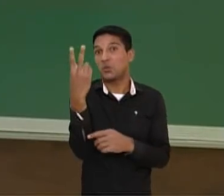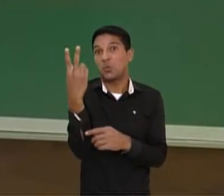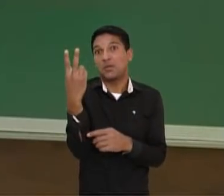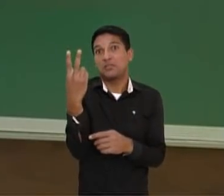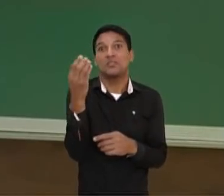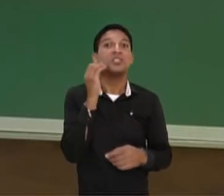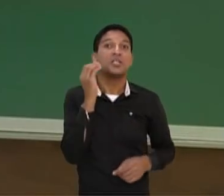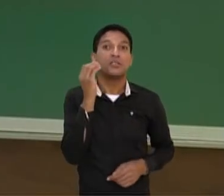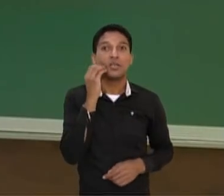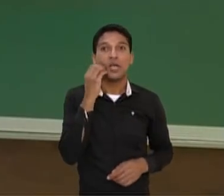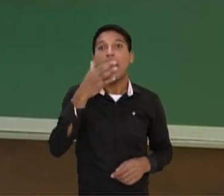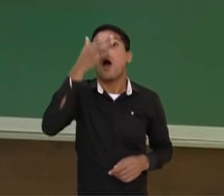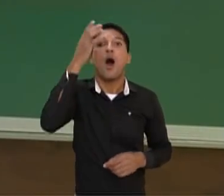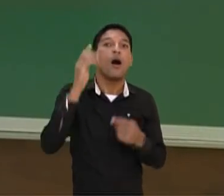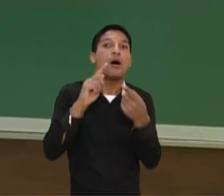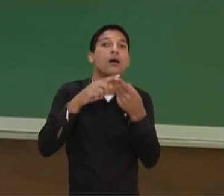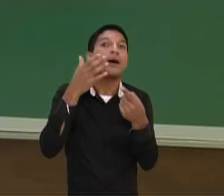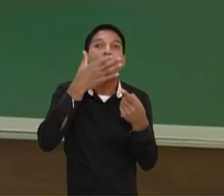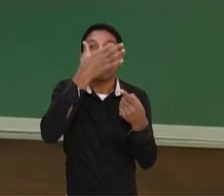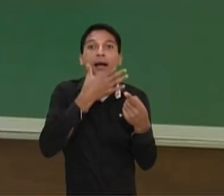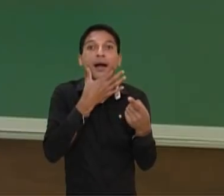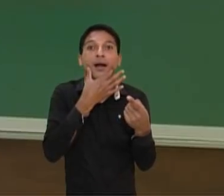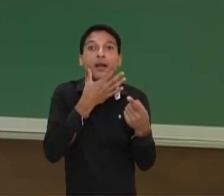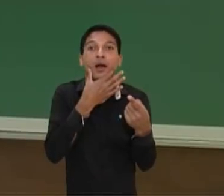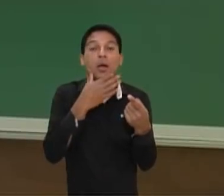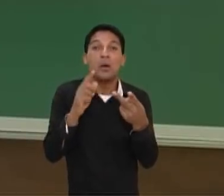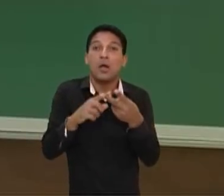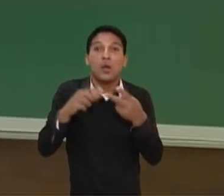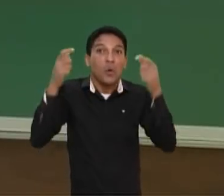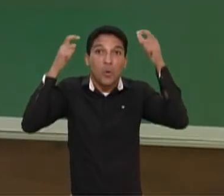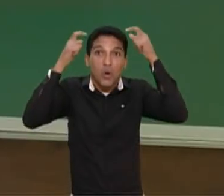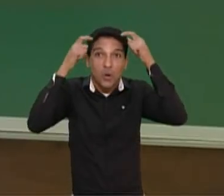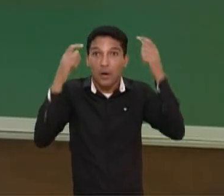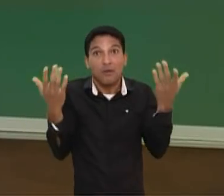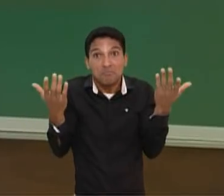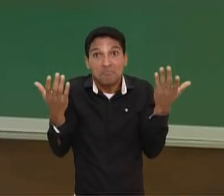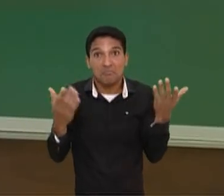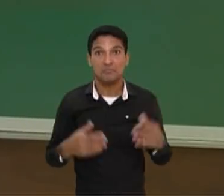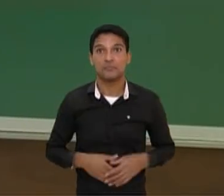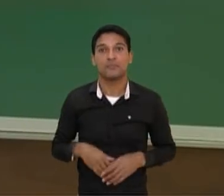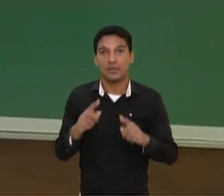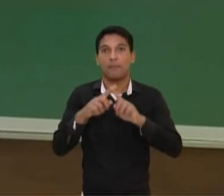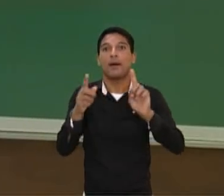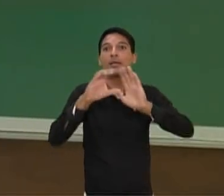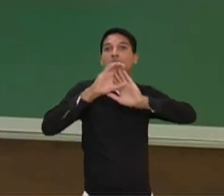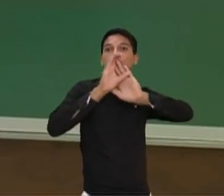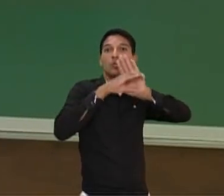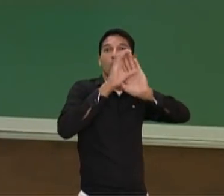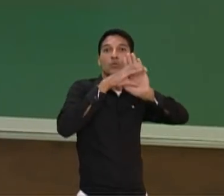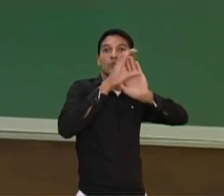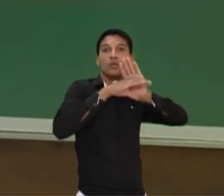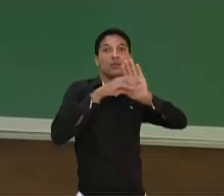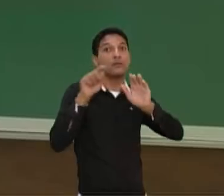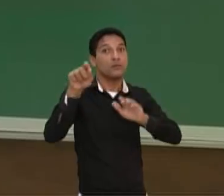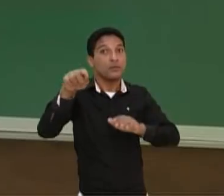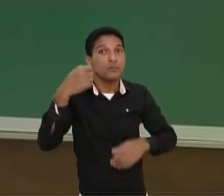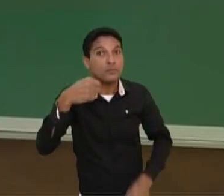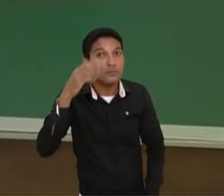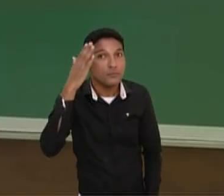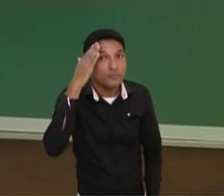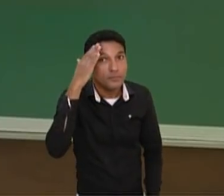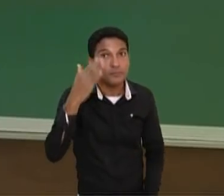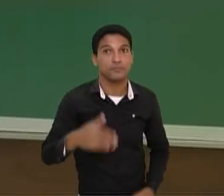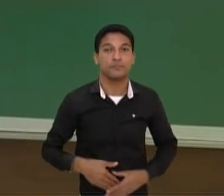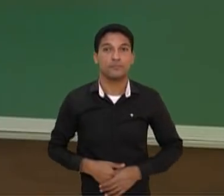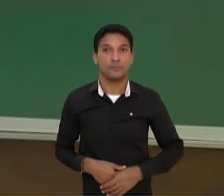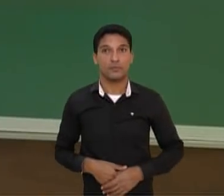ou é coroa, vai cair uma delas, vai ganhar, né? Isso é muito simples de ver. Mas o conceito é importante que vocês saibam, tá? Tem que analisar